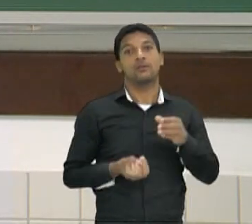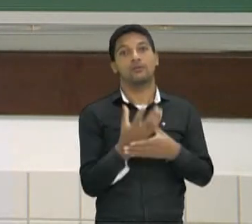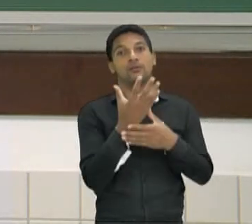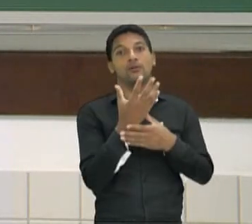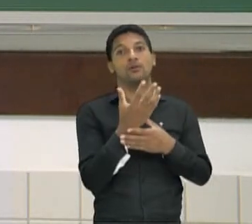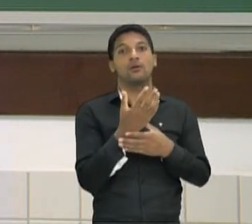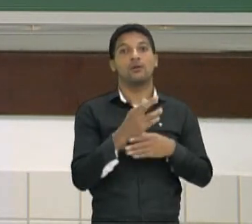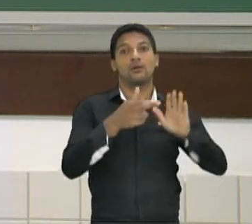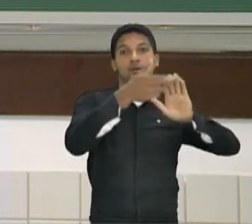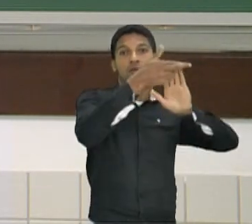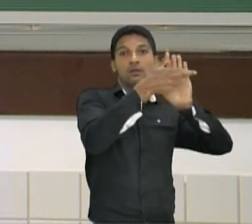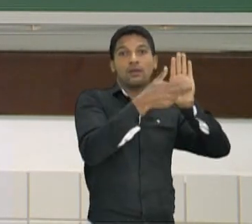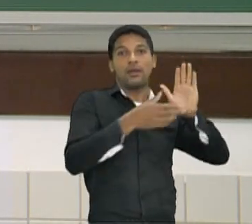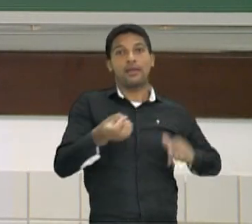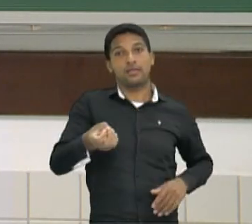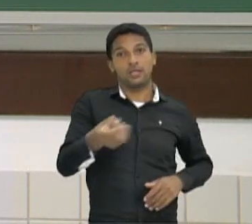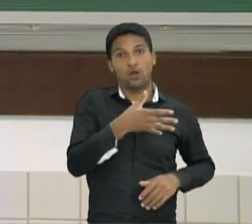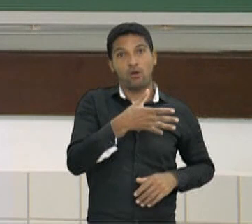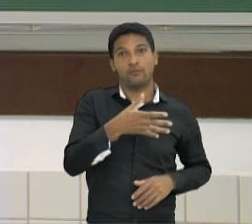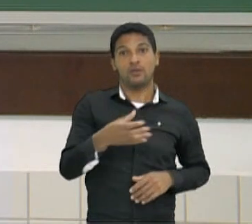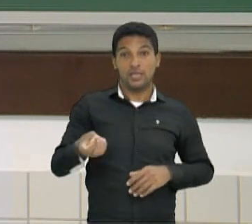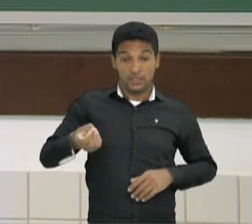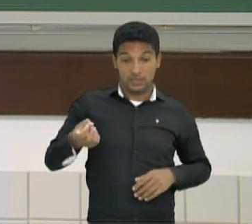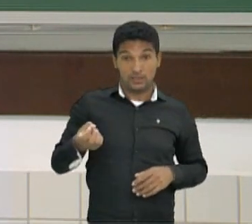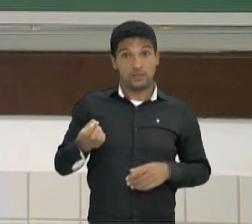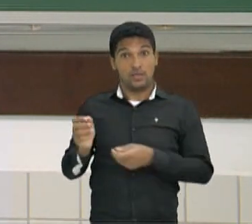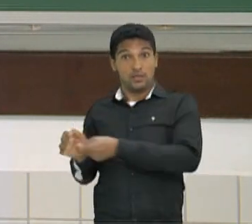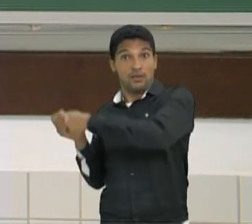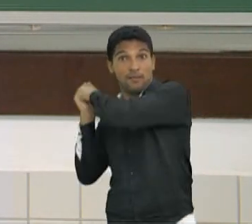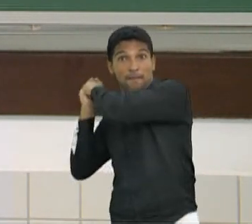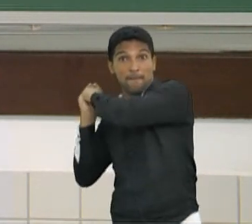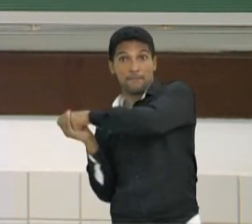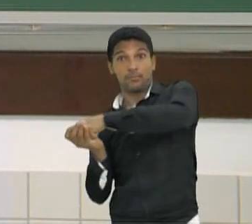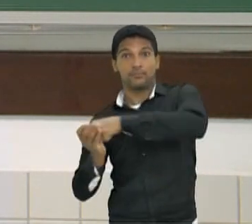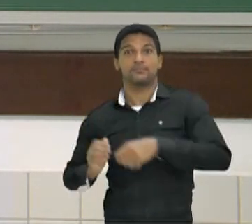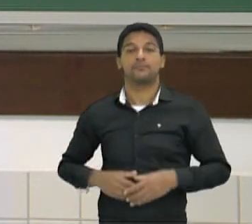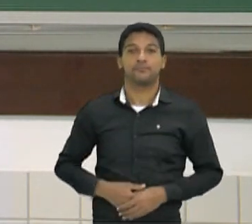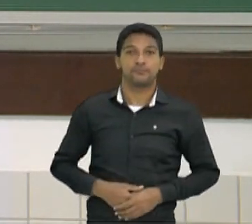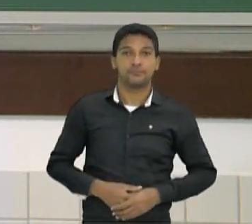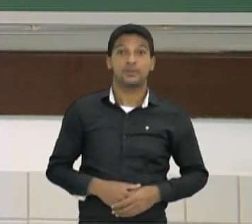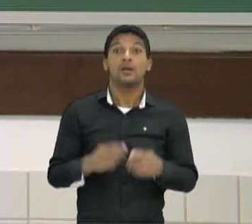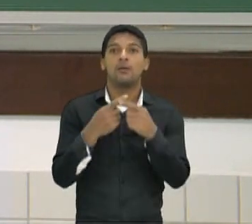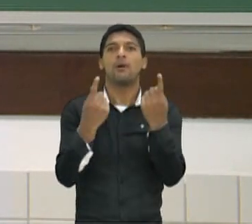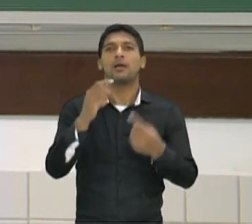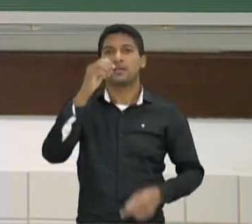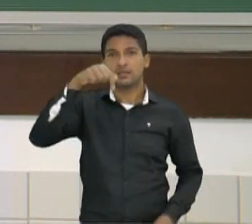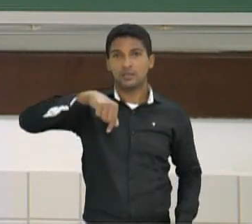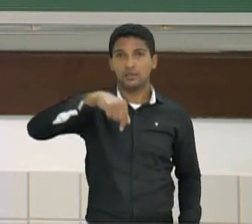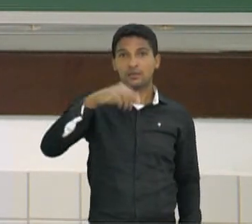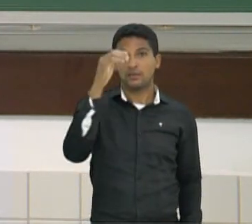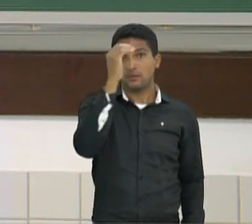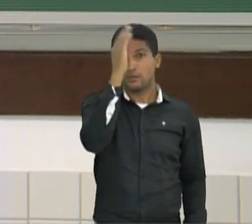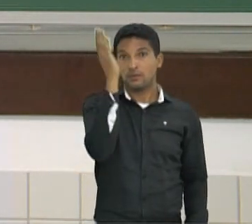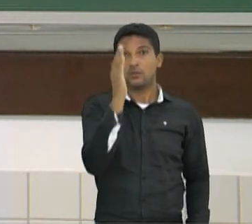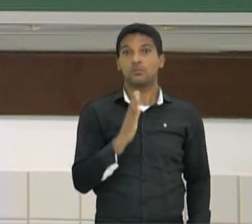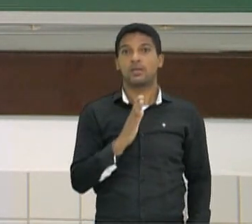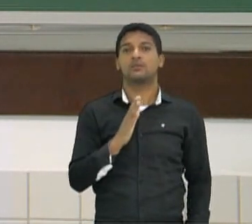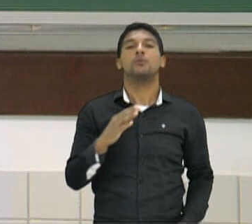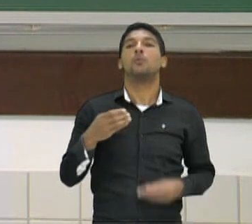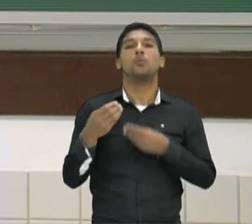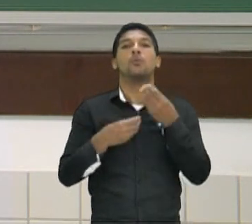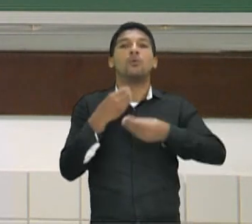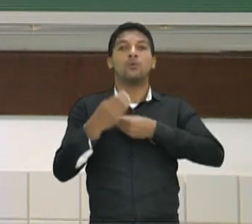um novo esporte que é o beisebol que nós conhecemos hoje. E no Brasil, então, como que funciona? O beisebol foi trazido para o Brasil, né,